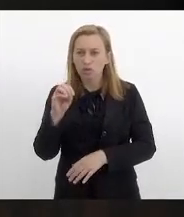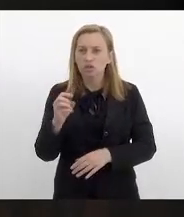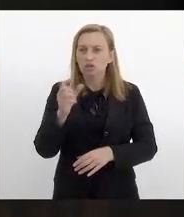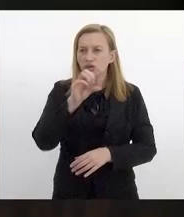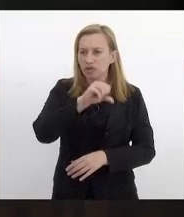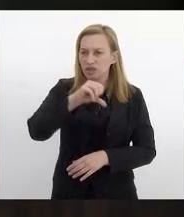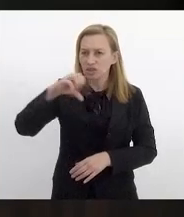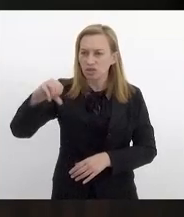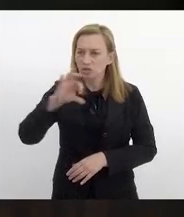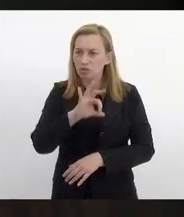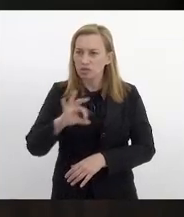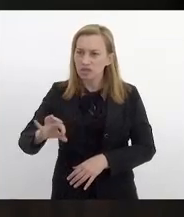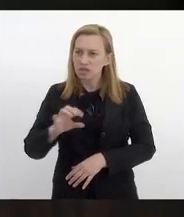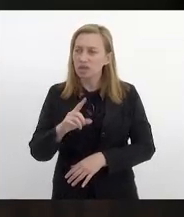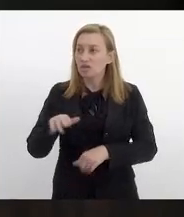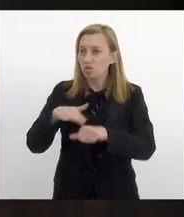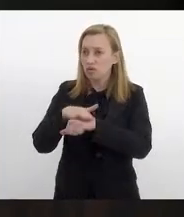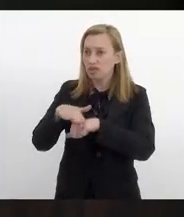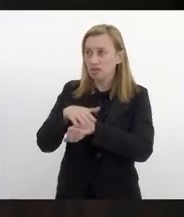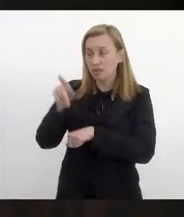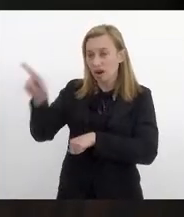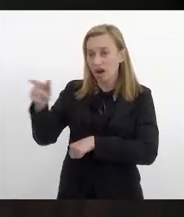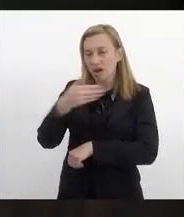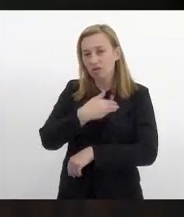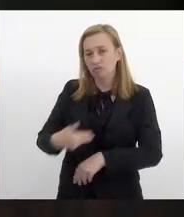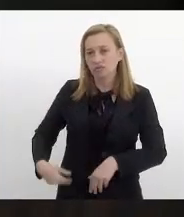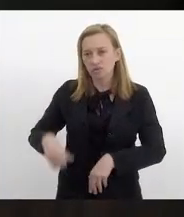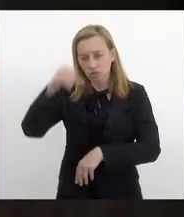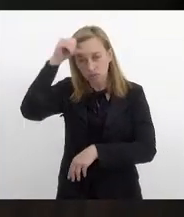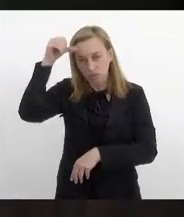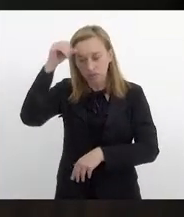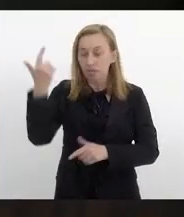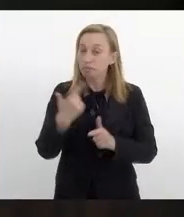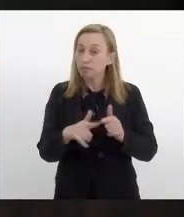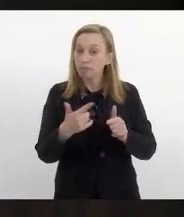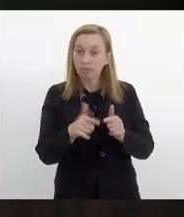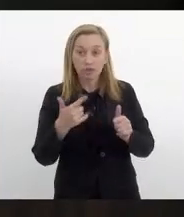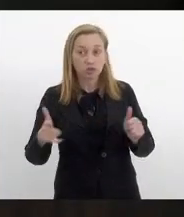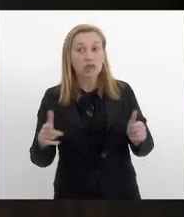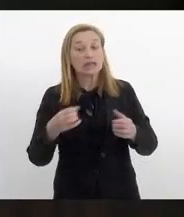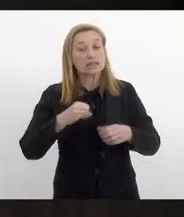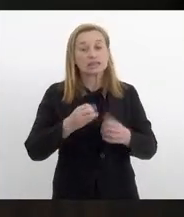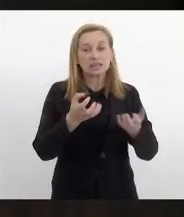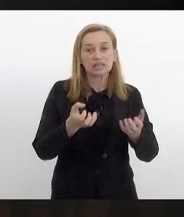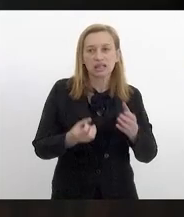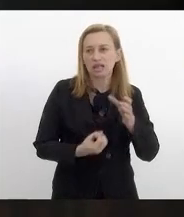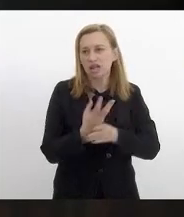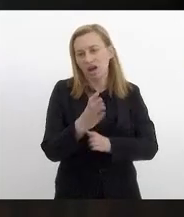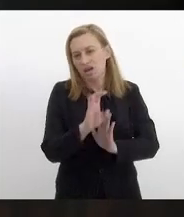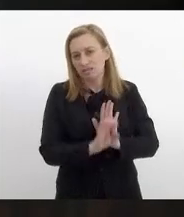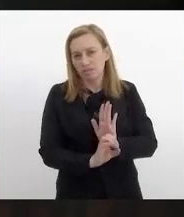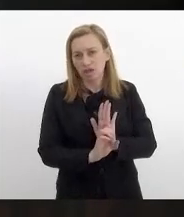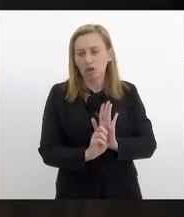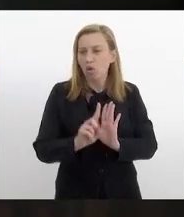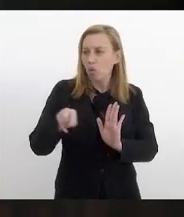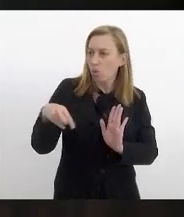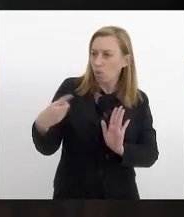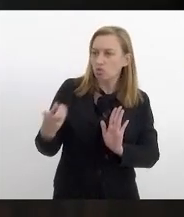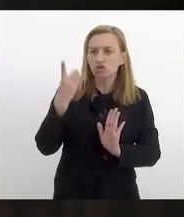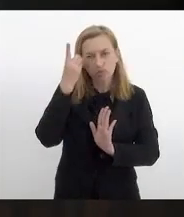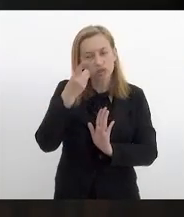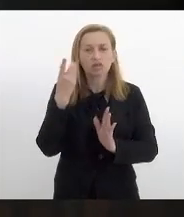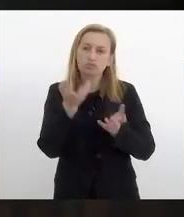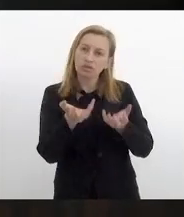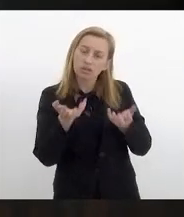do que a gente falou lá com o governador Cláudio Castro. Mas sem problema, se quiser fazer emenda, se Vossa Excelência quiser, outros parlamentares